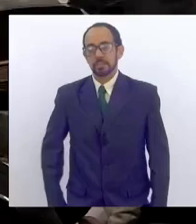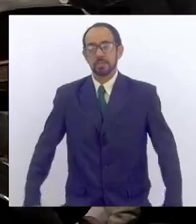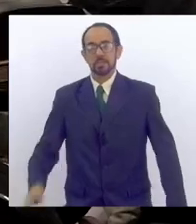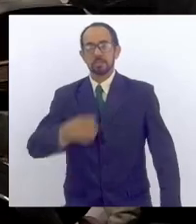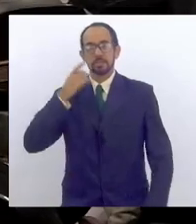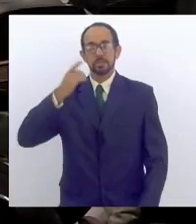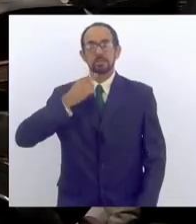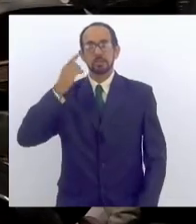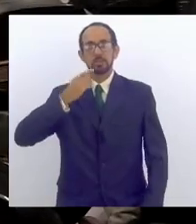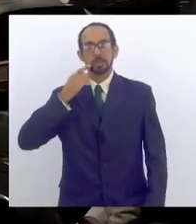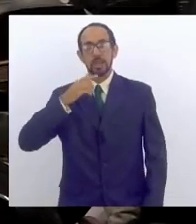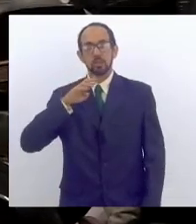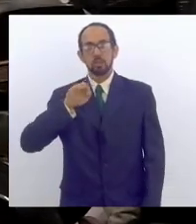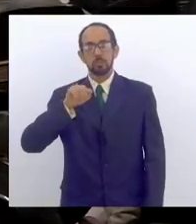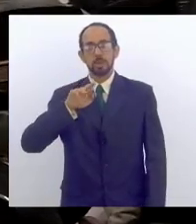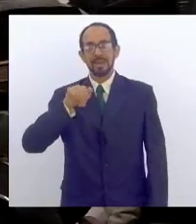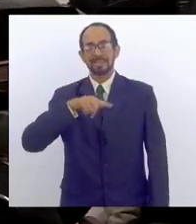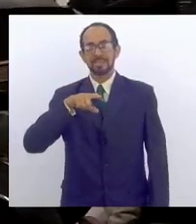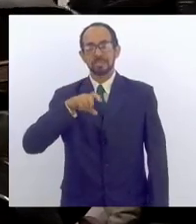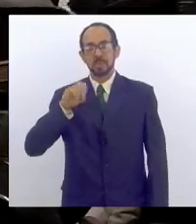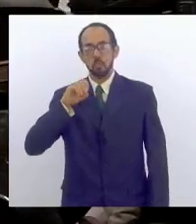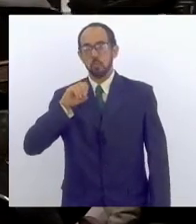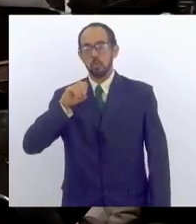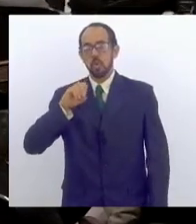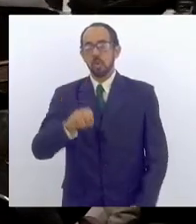Deputado Brazão.